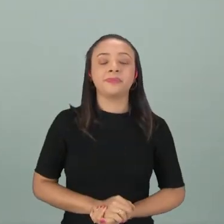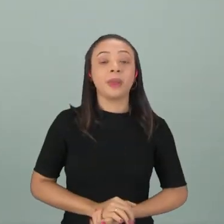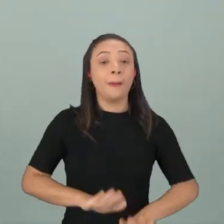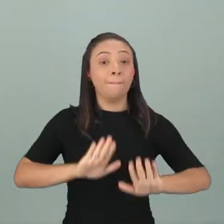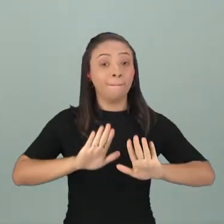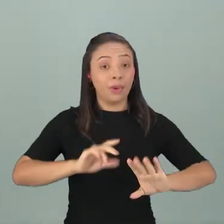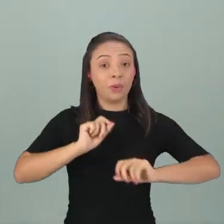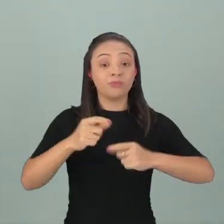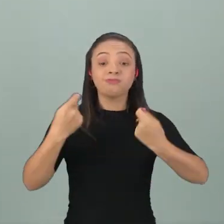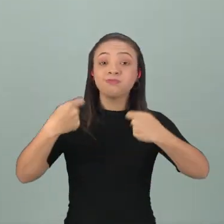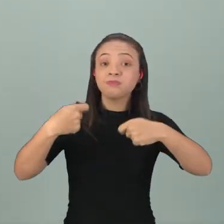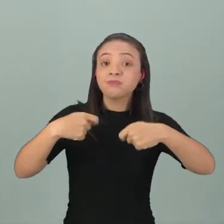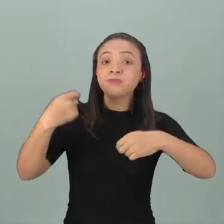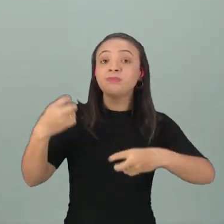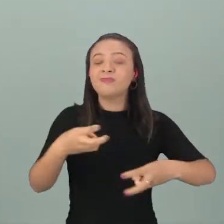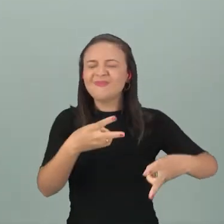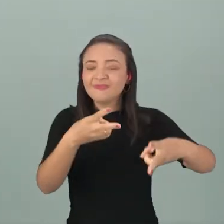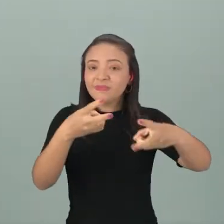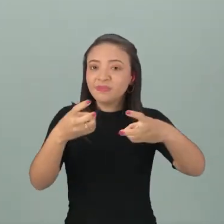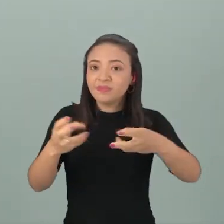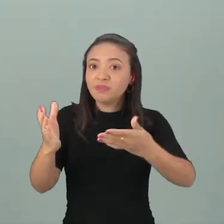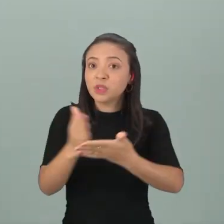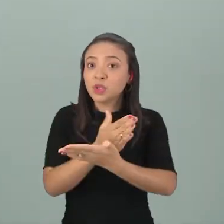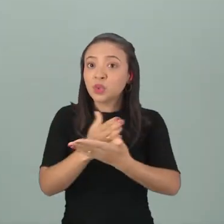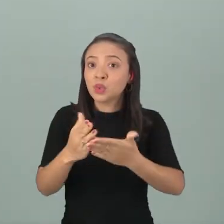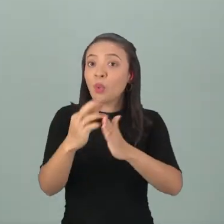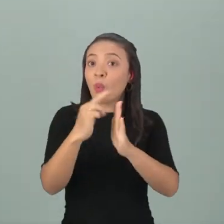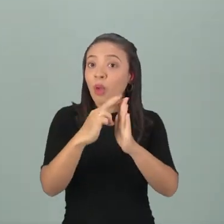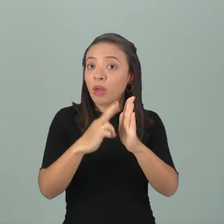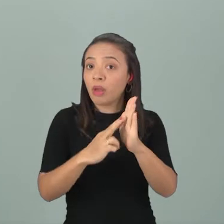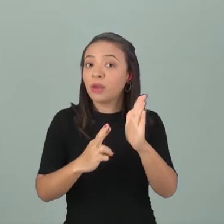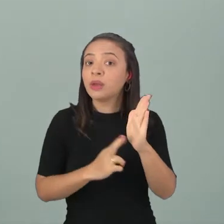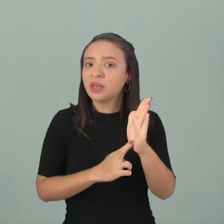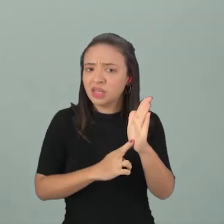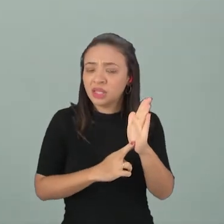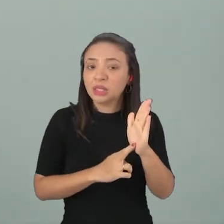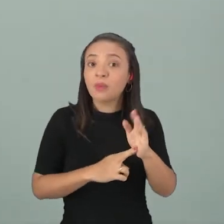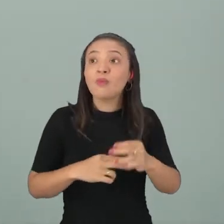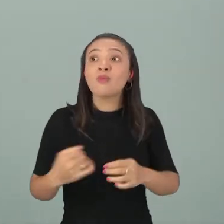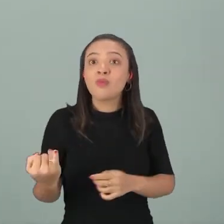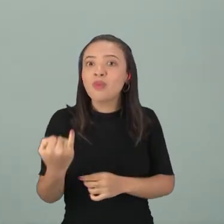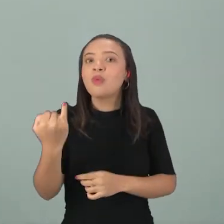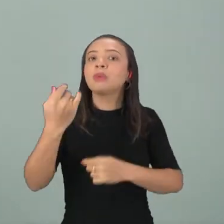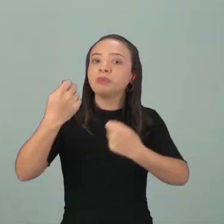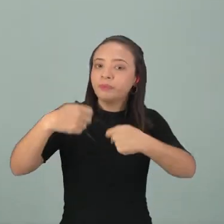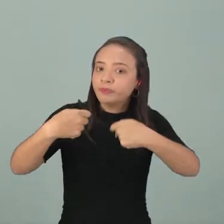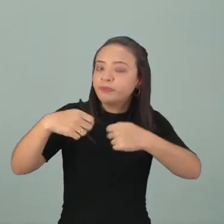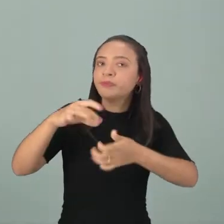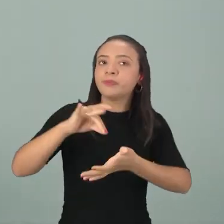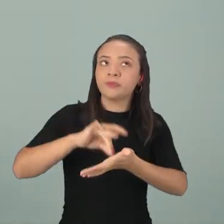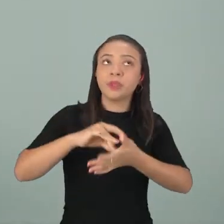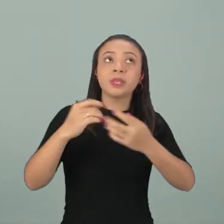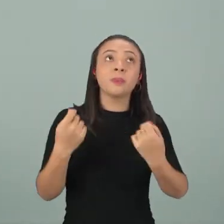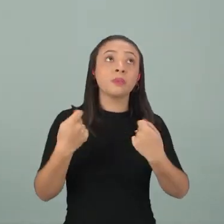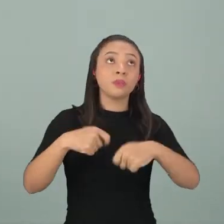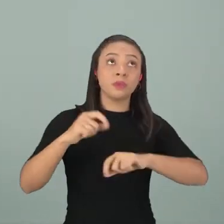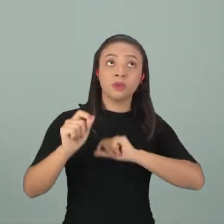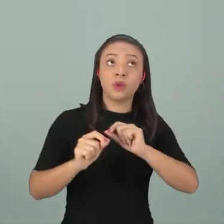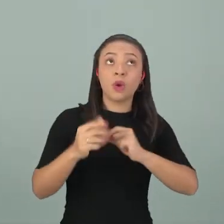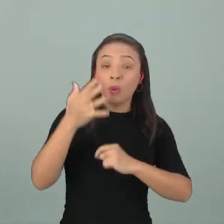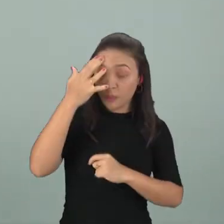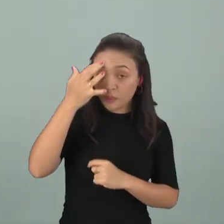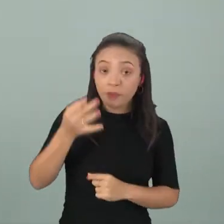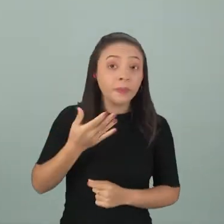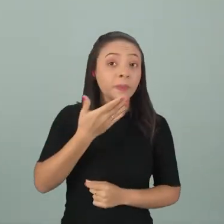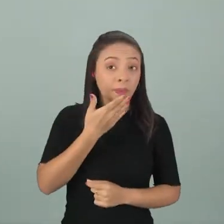que nós precisamos verificar algumas regrinhas que são necessárias para que nós possamos